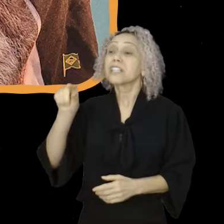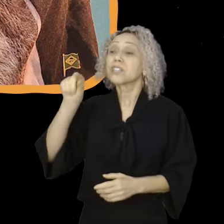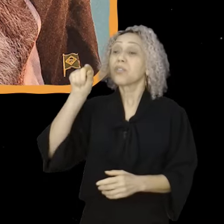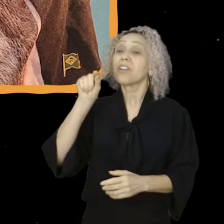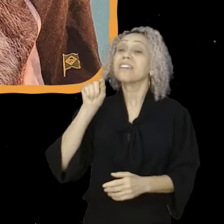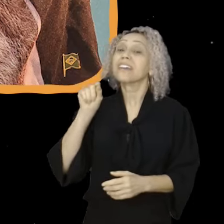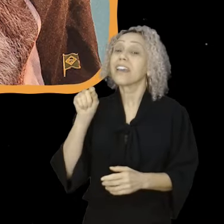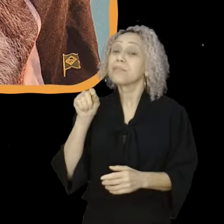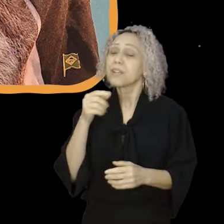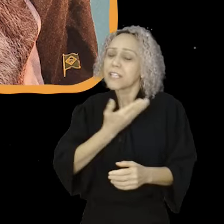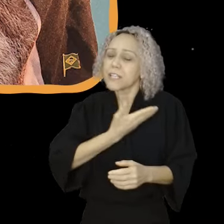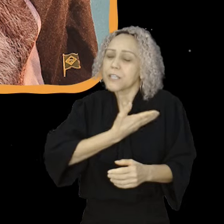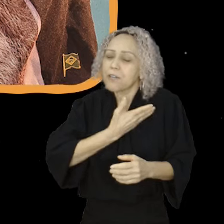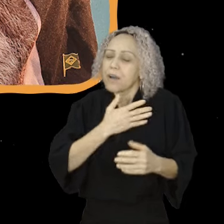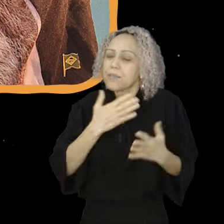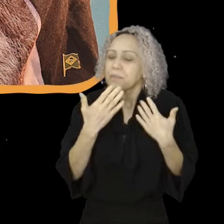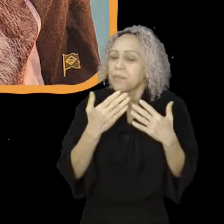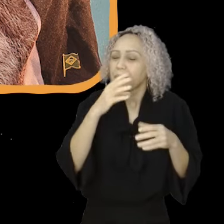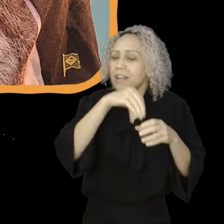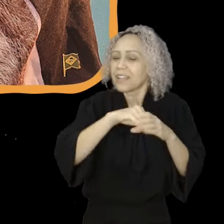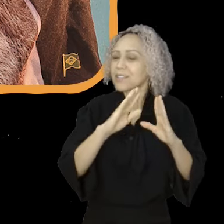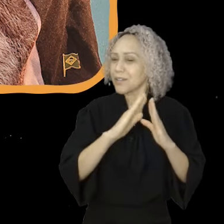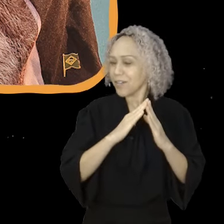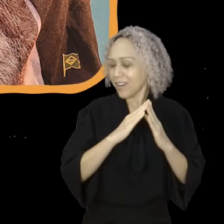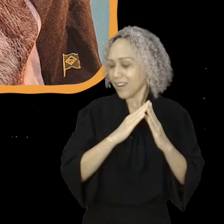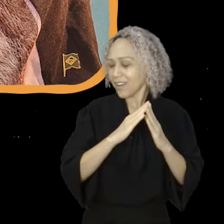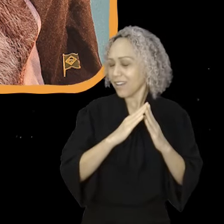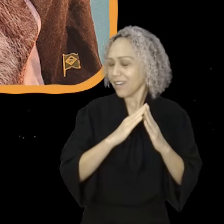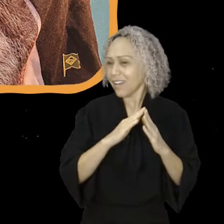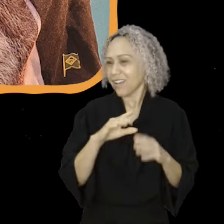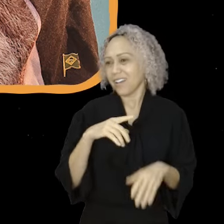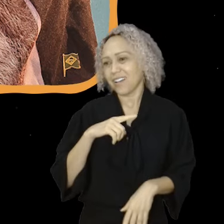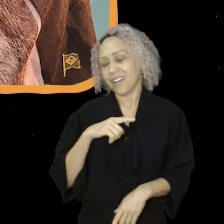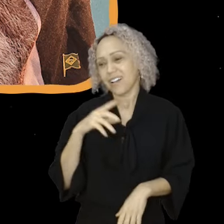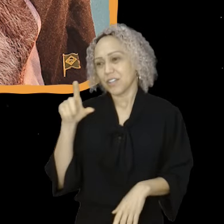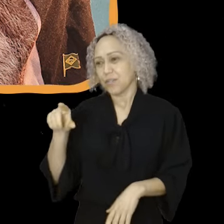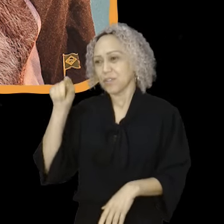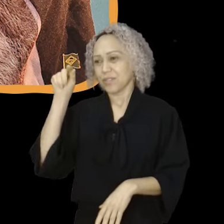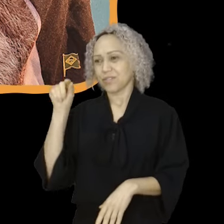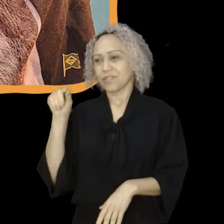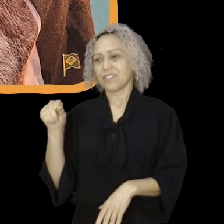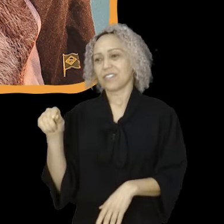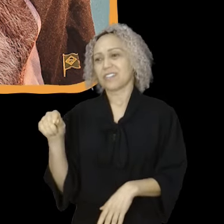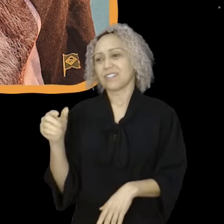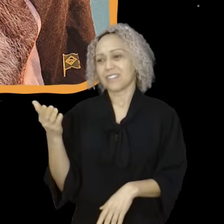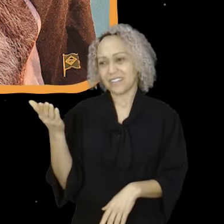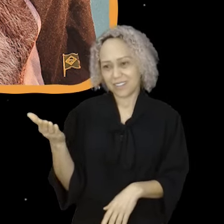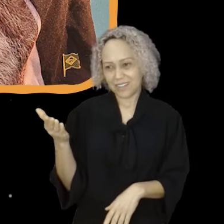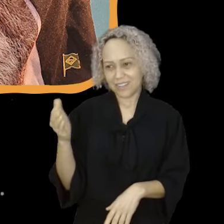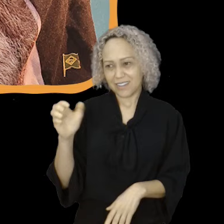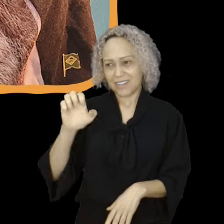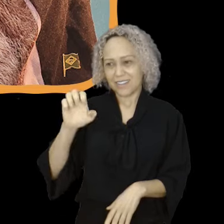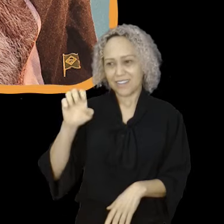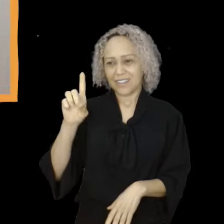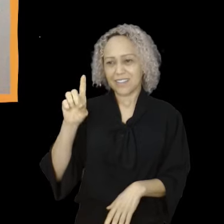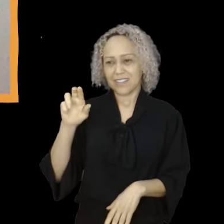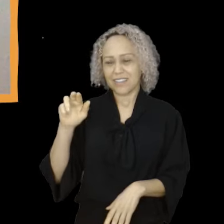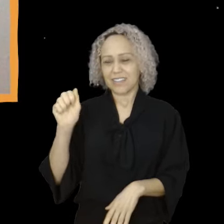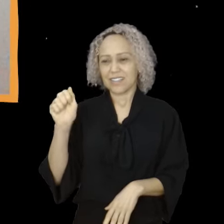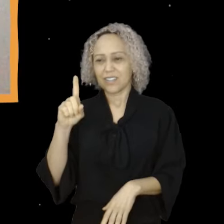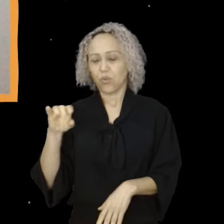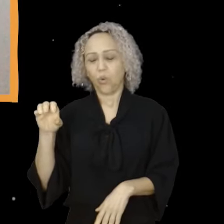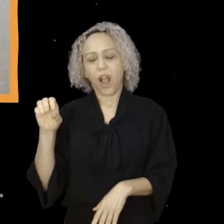gente teria boas conversas sobre cultura, sobre política, e iria no show do Racionais. Seria irado. E